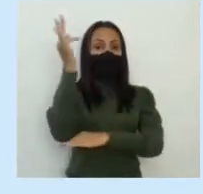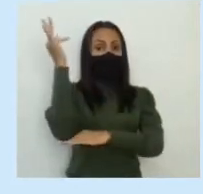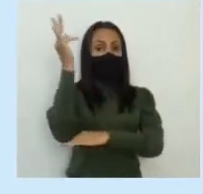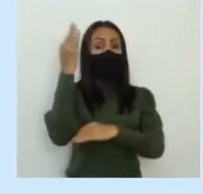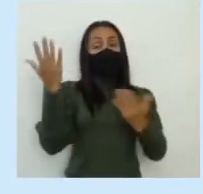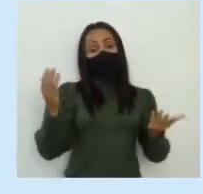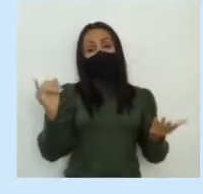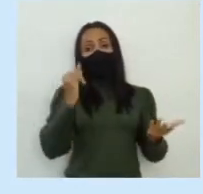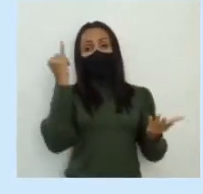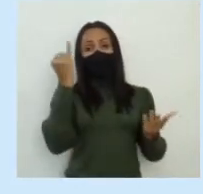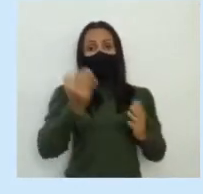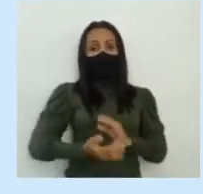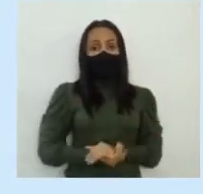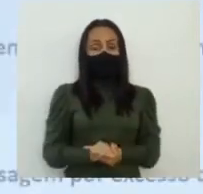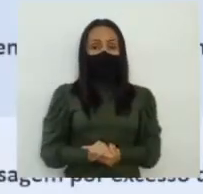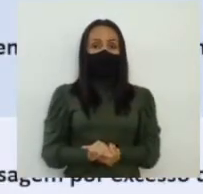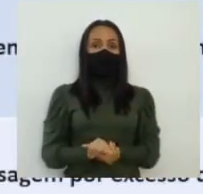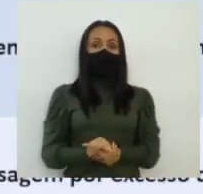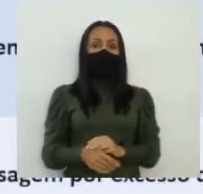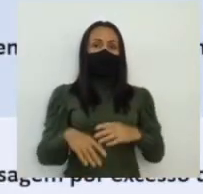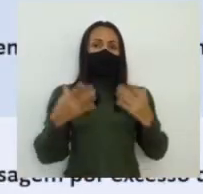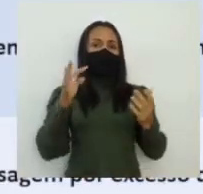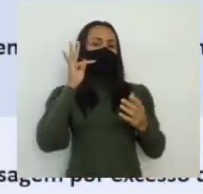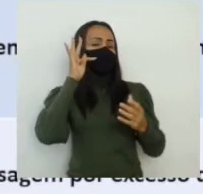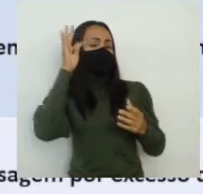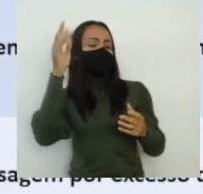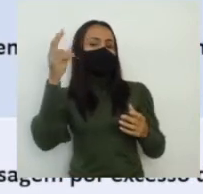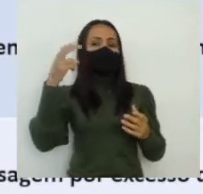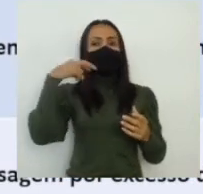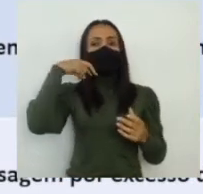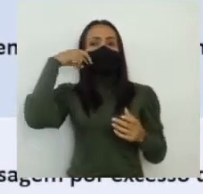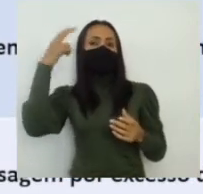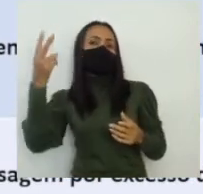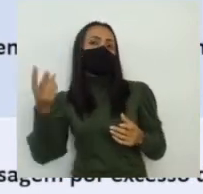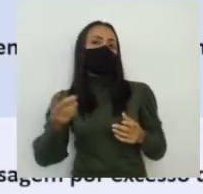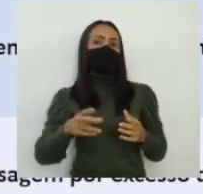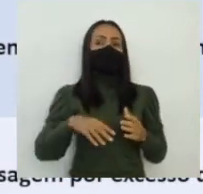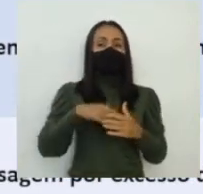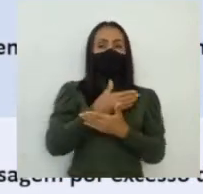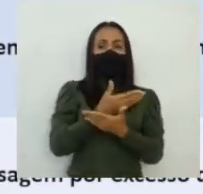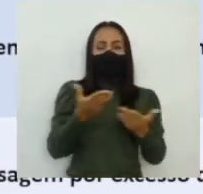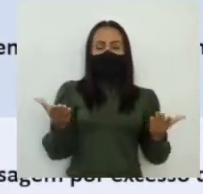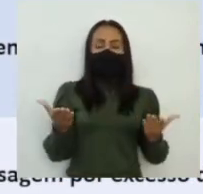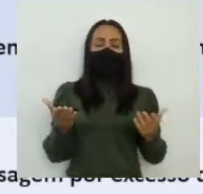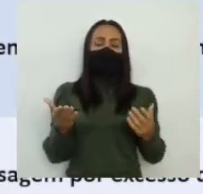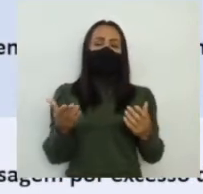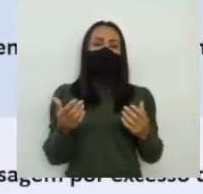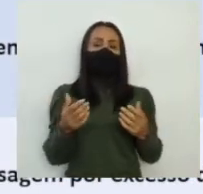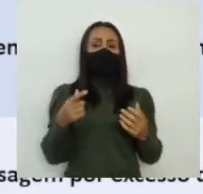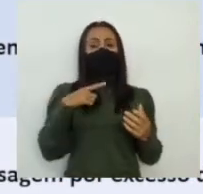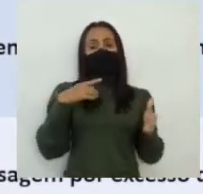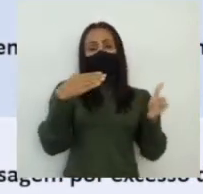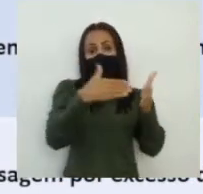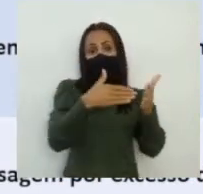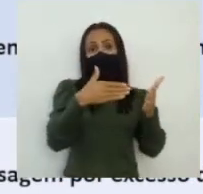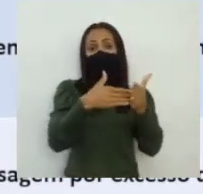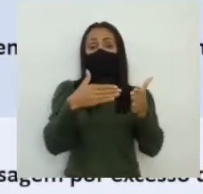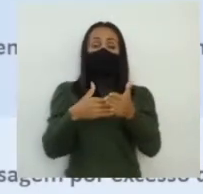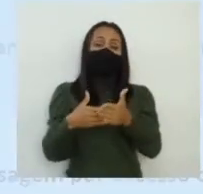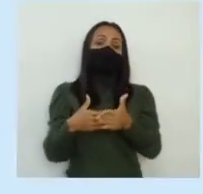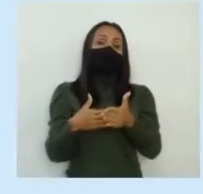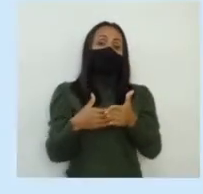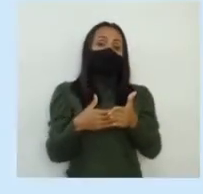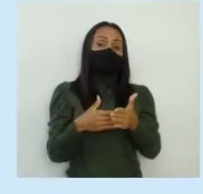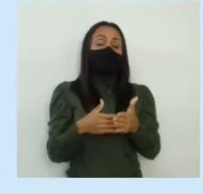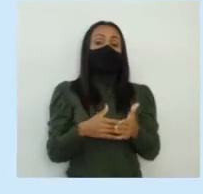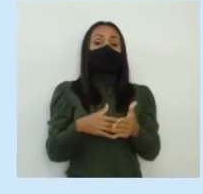importante. Outra questão, timidez, impaciência, tudo isso pode realmente criar uma barreira ali no emissor. Então, se o